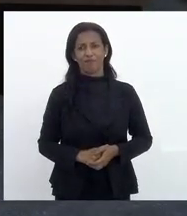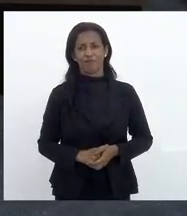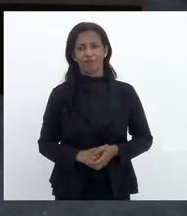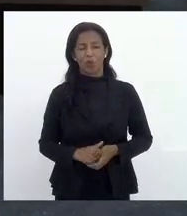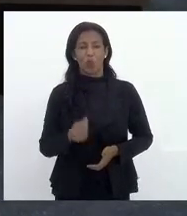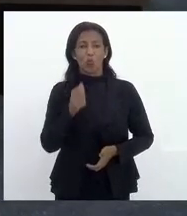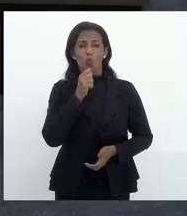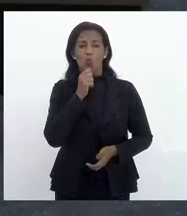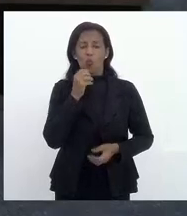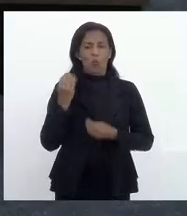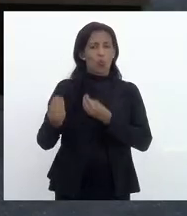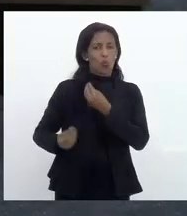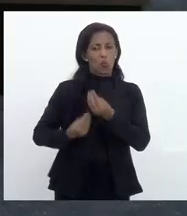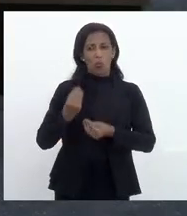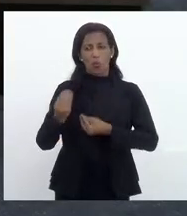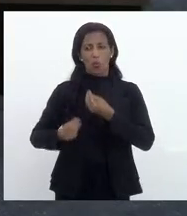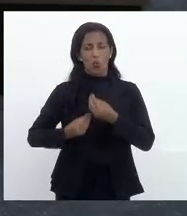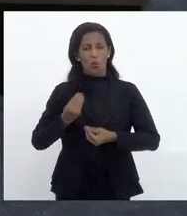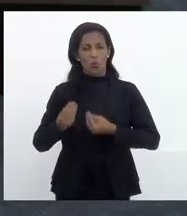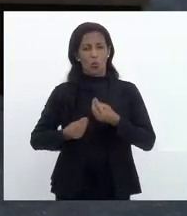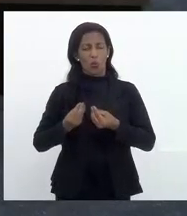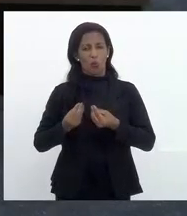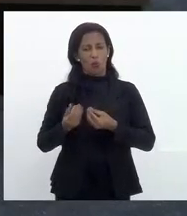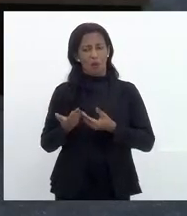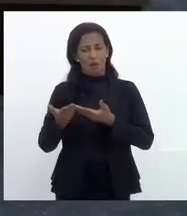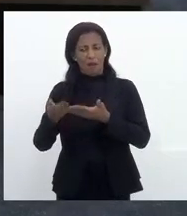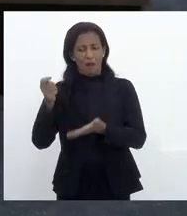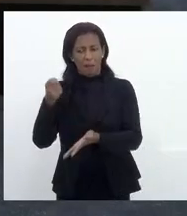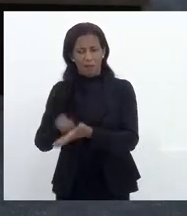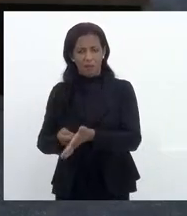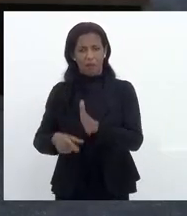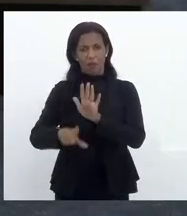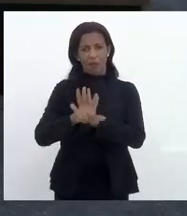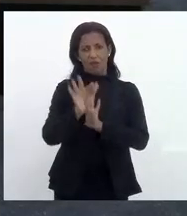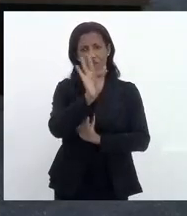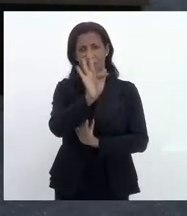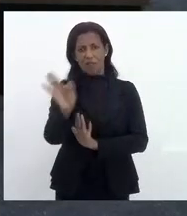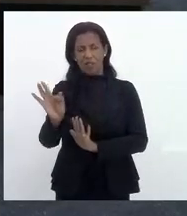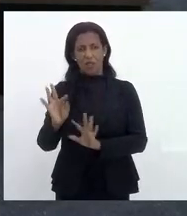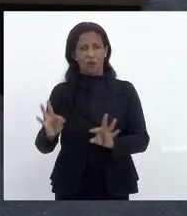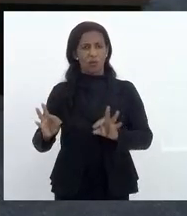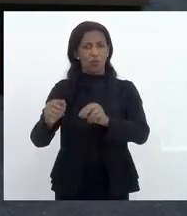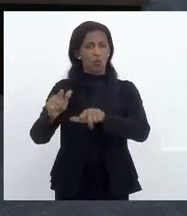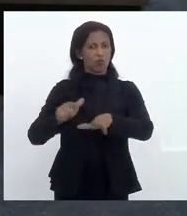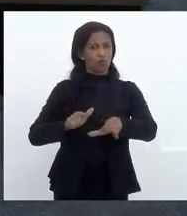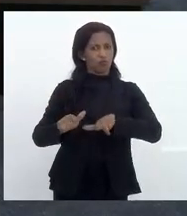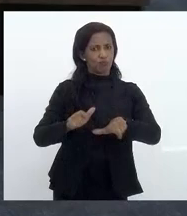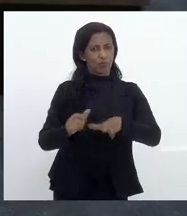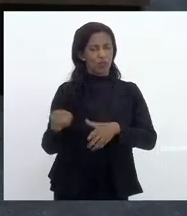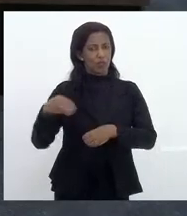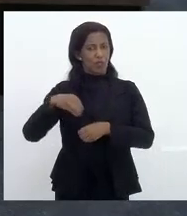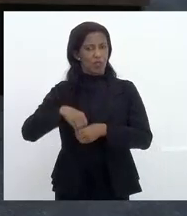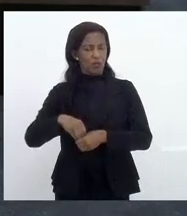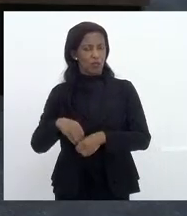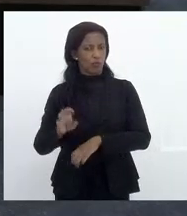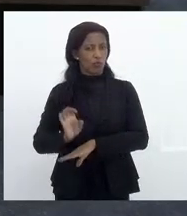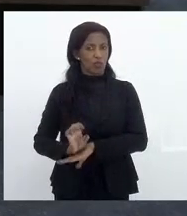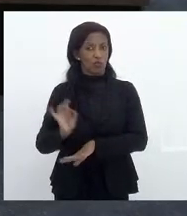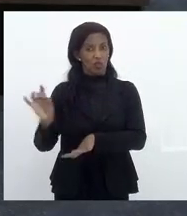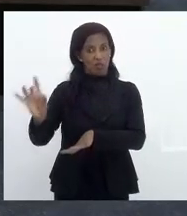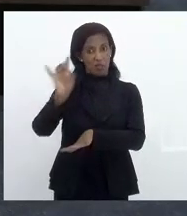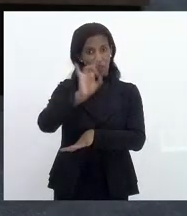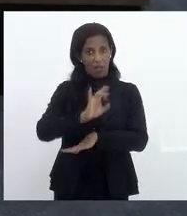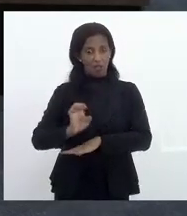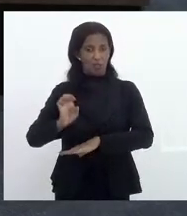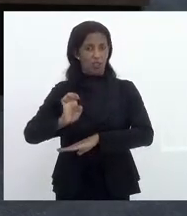então a gente não tem como aplicar uma lei federal e todo servidor dentro do Estado já que cada